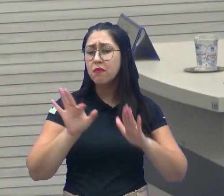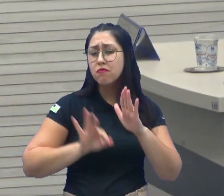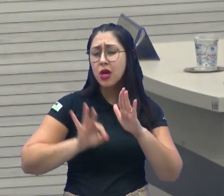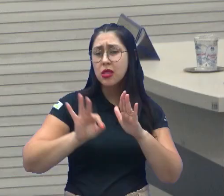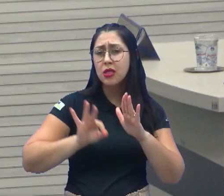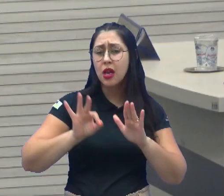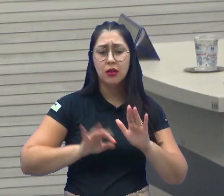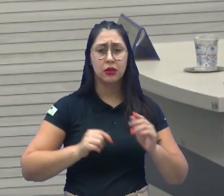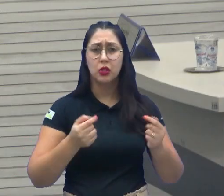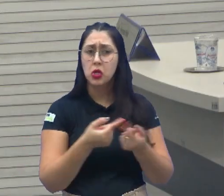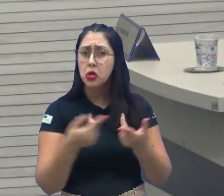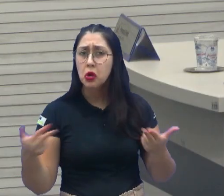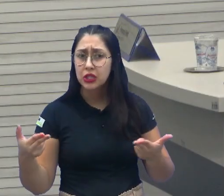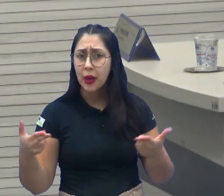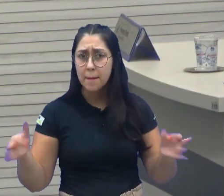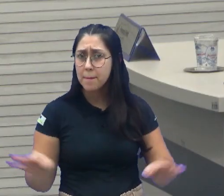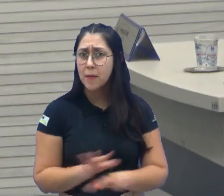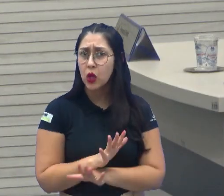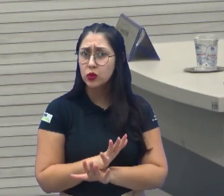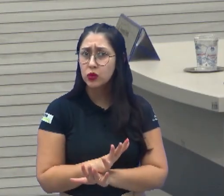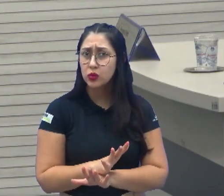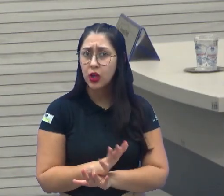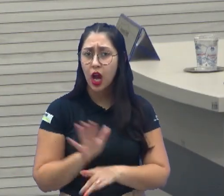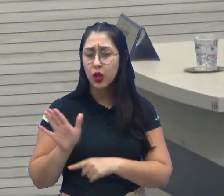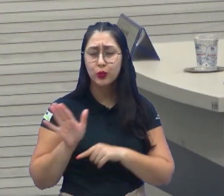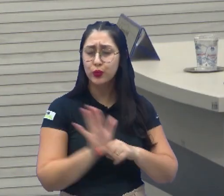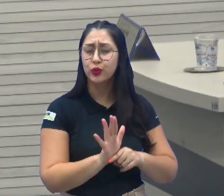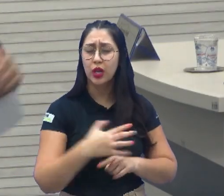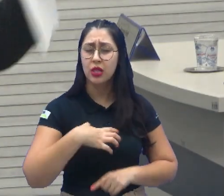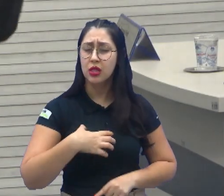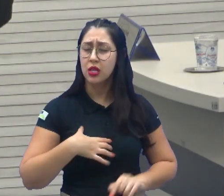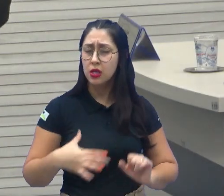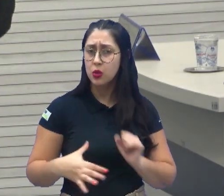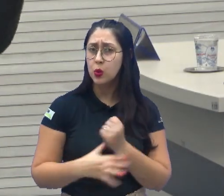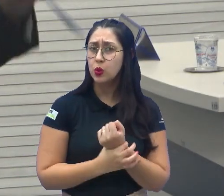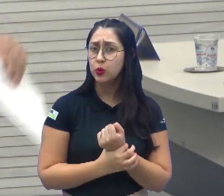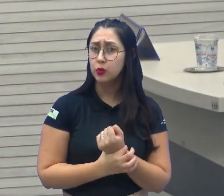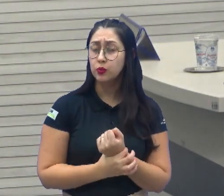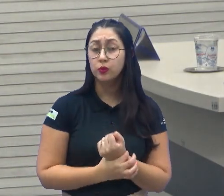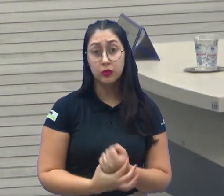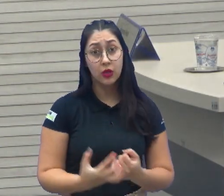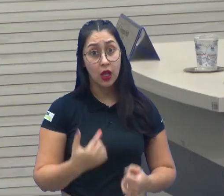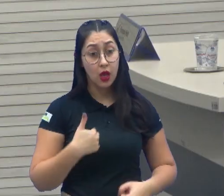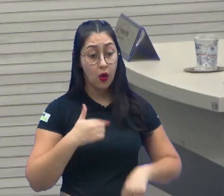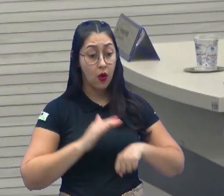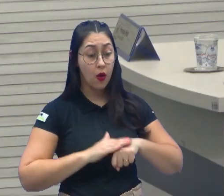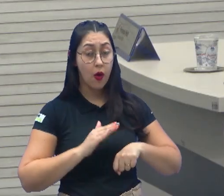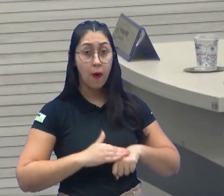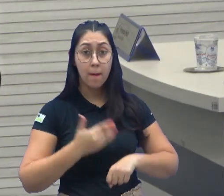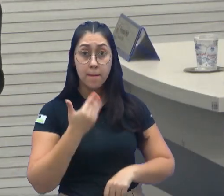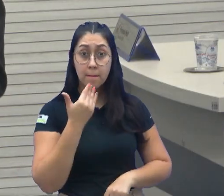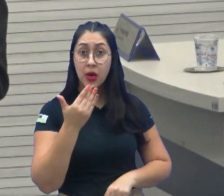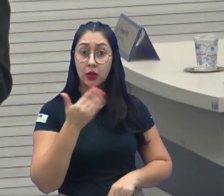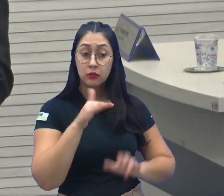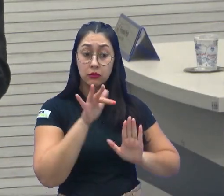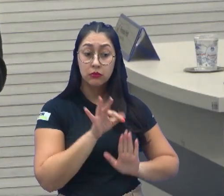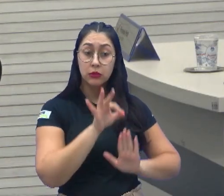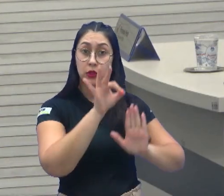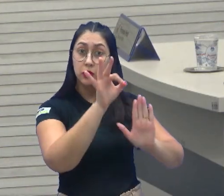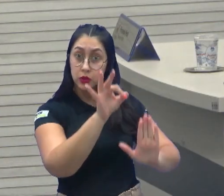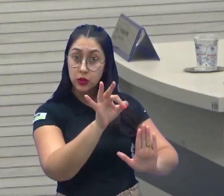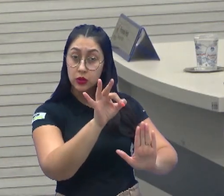a sensação de segurança, de insegurança da população? Eu fiz um pedido, uma indicação ao Executivo para